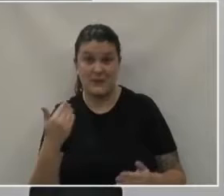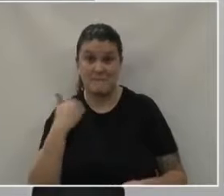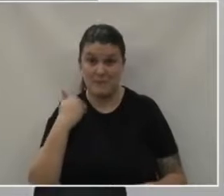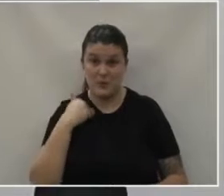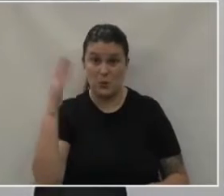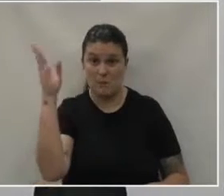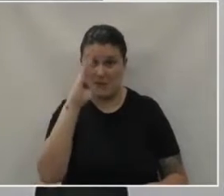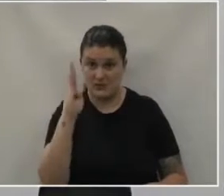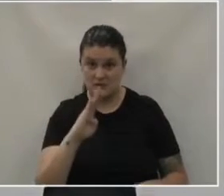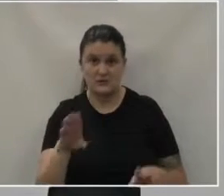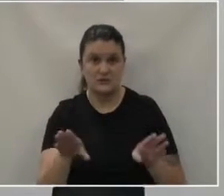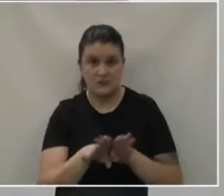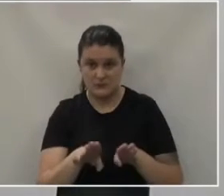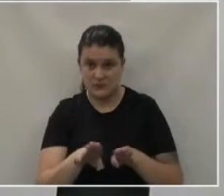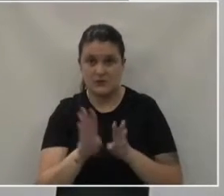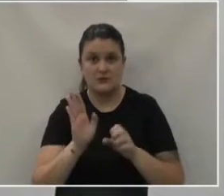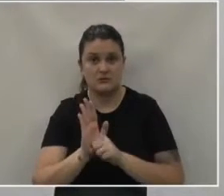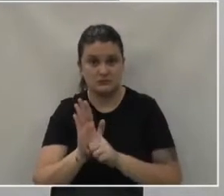nosso setor